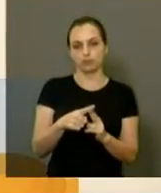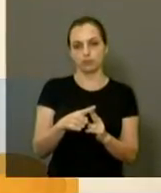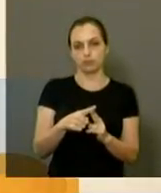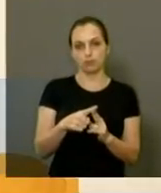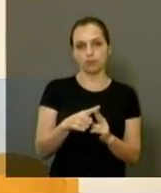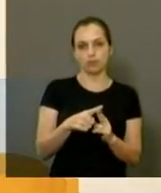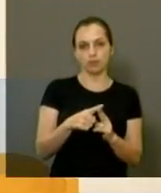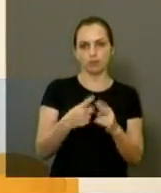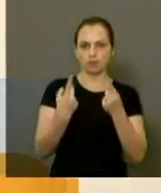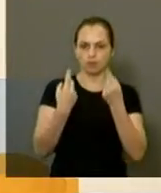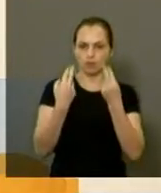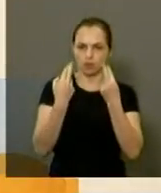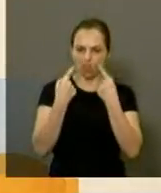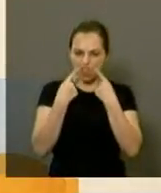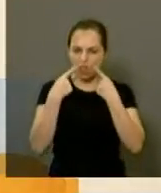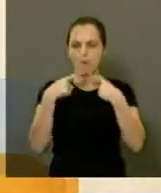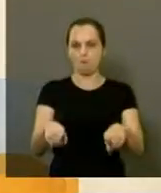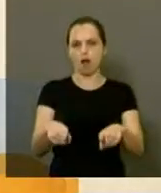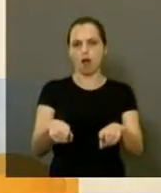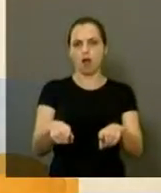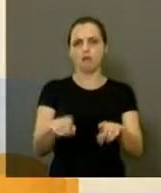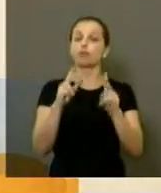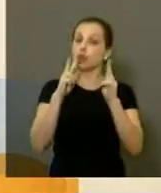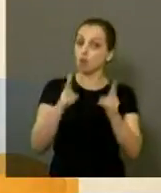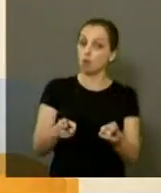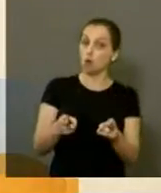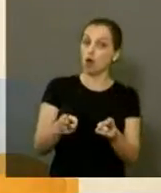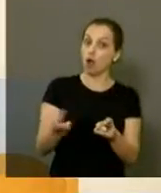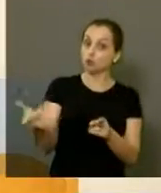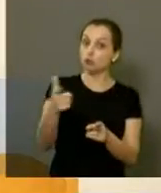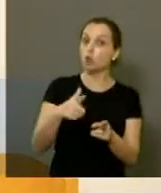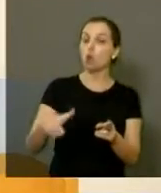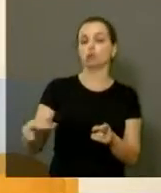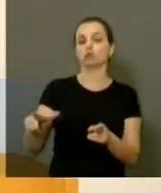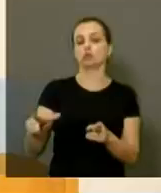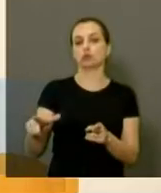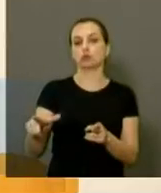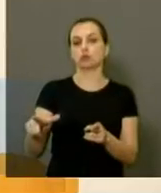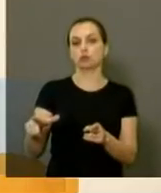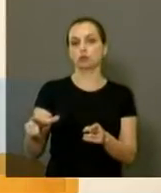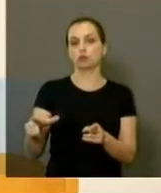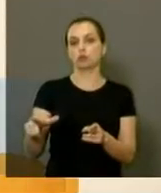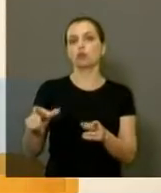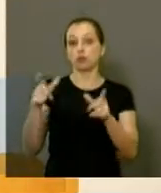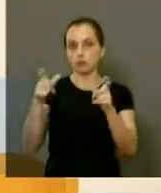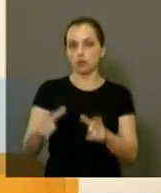de acusações com aqueles que ficaram e com aqueles que saíram.